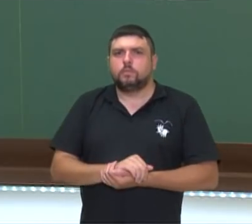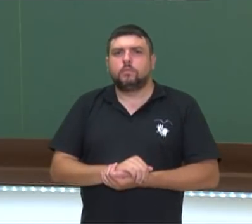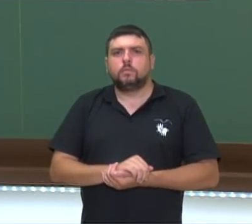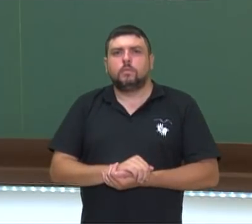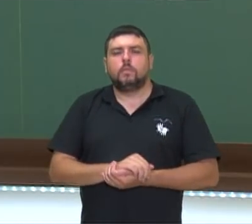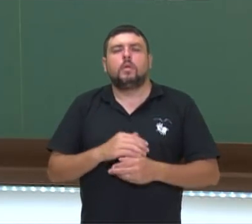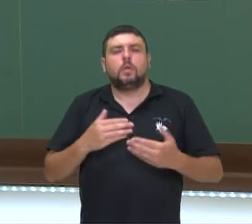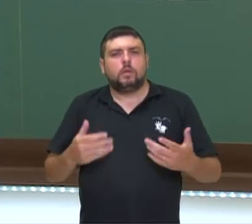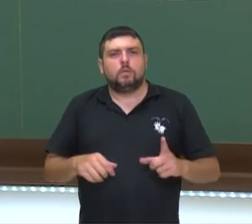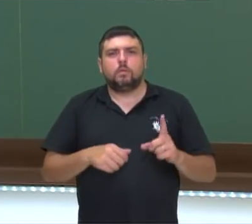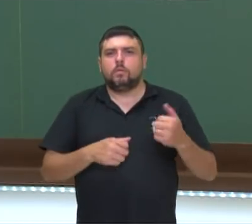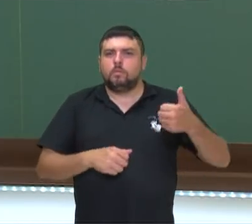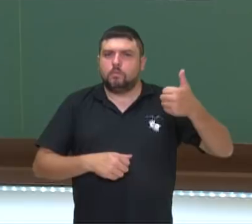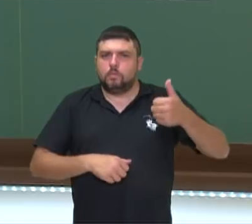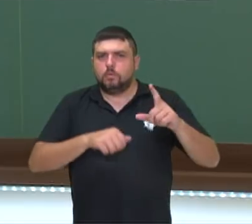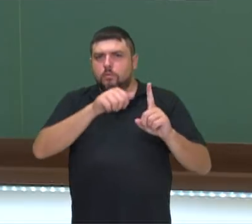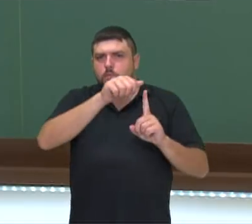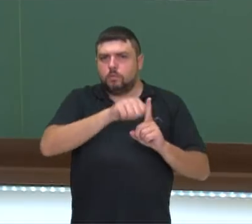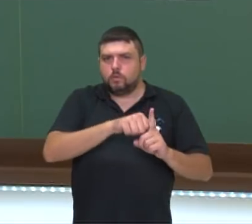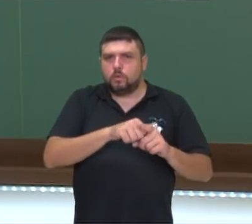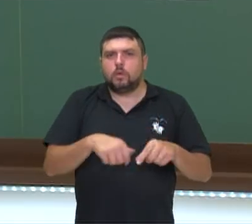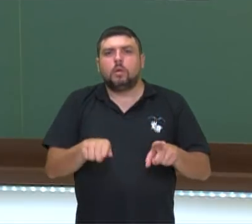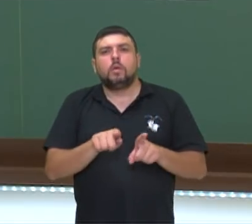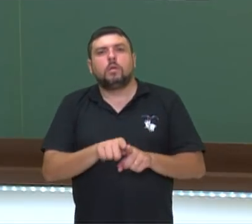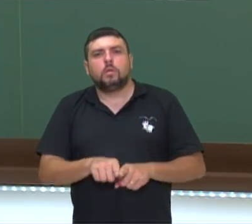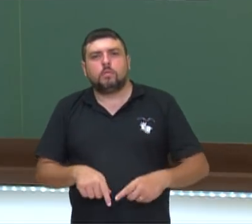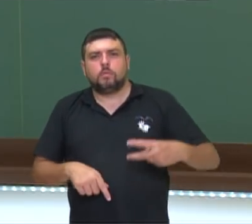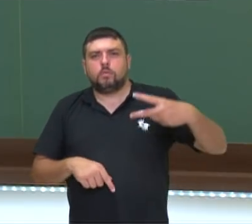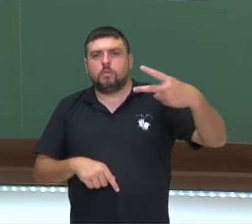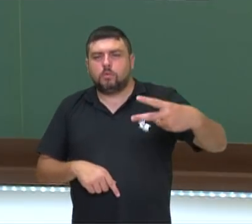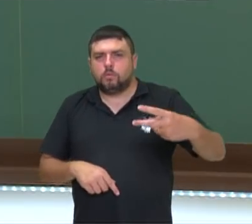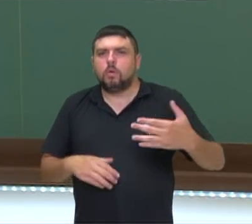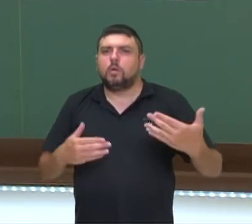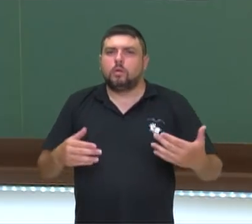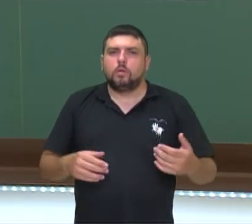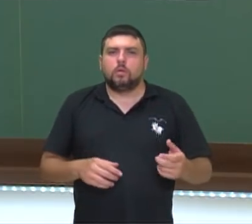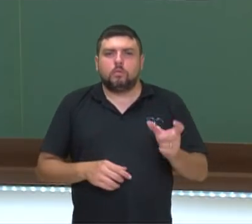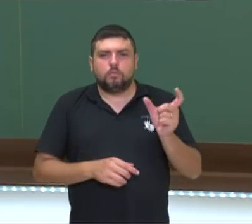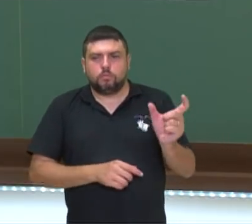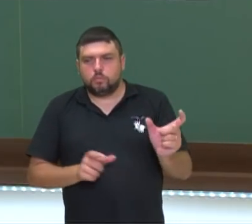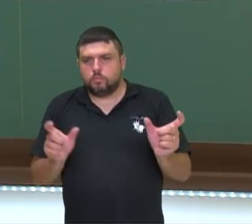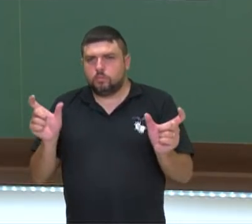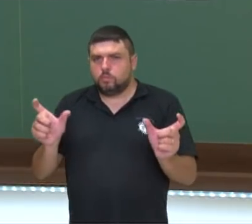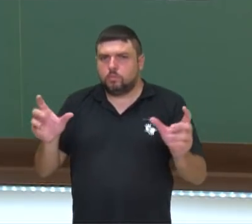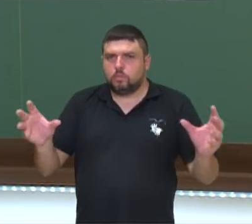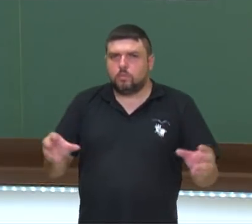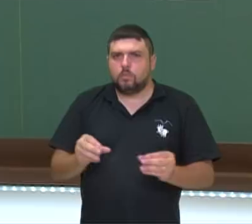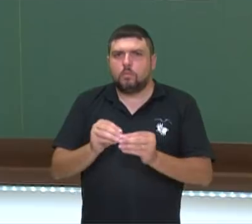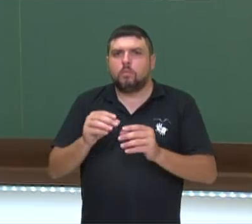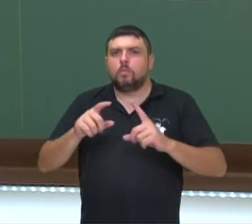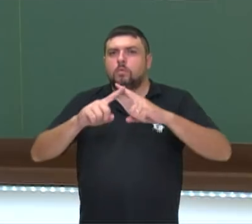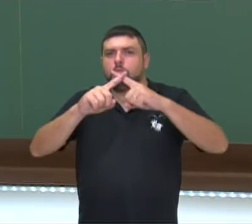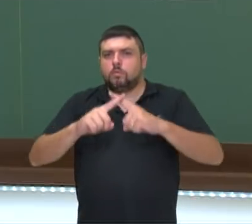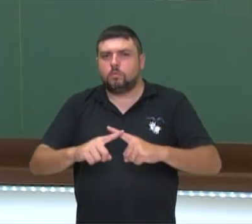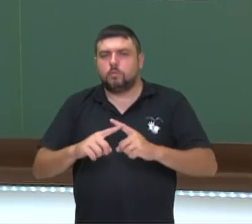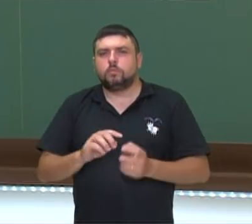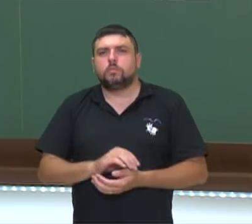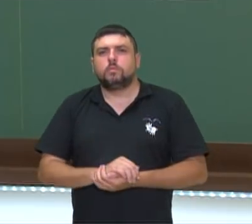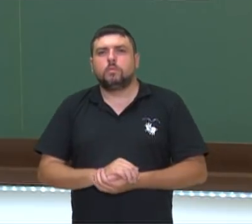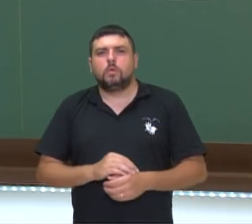primeiro mês e no segundo, nós temos que multiplicar os dois fatores. Então, 1,10